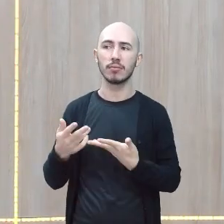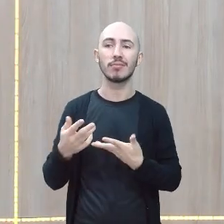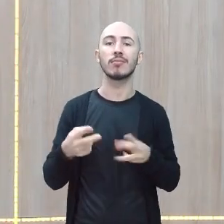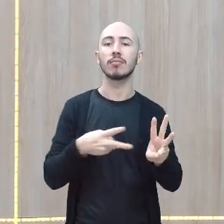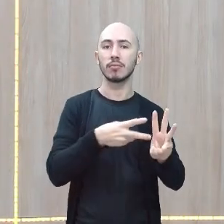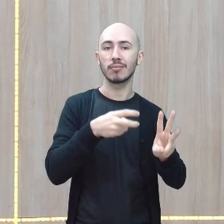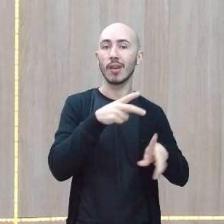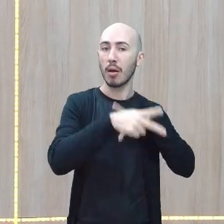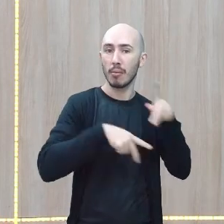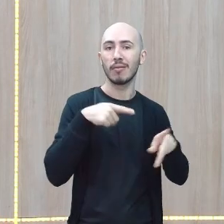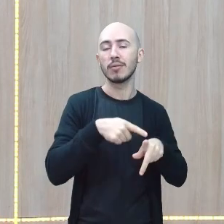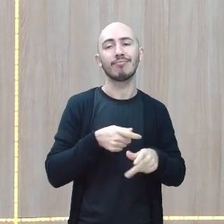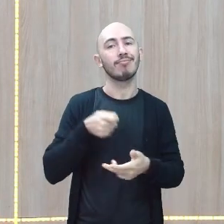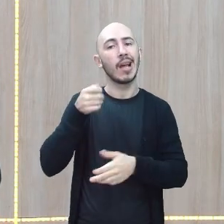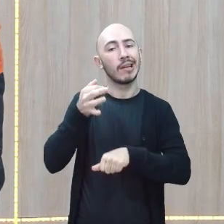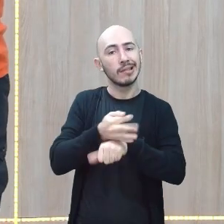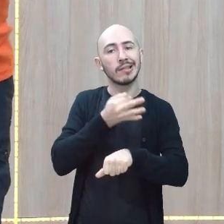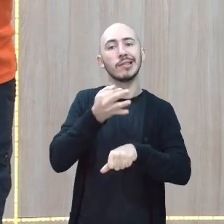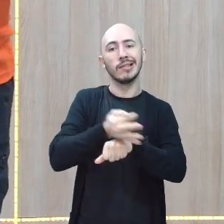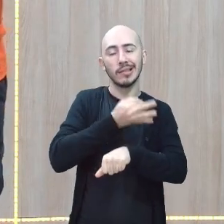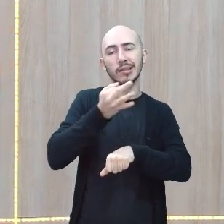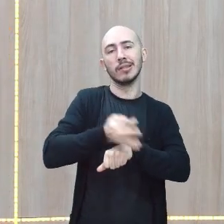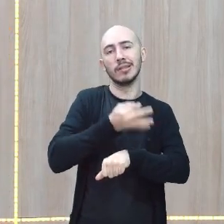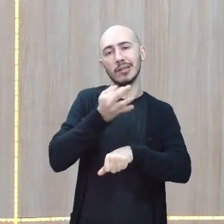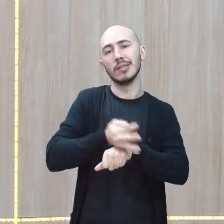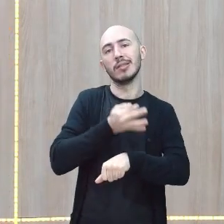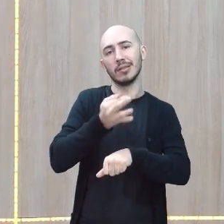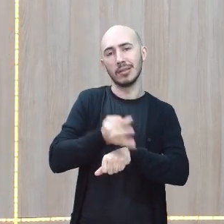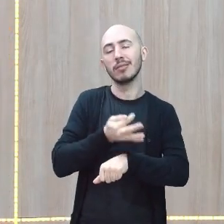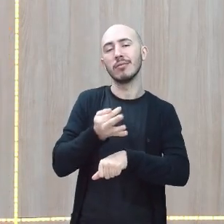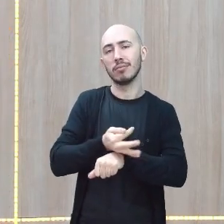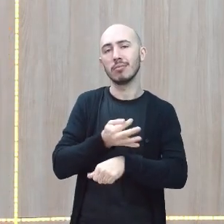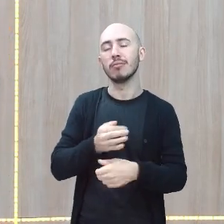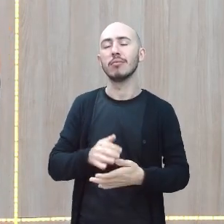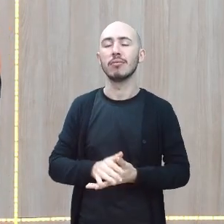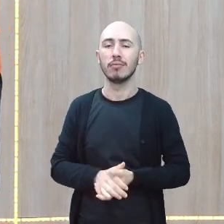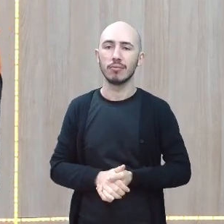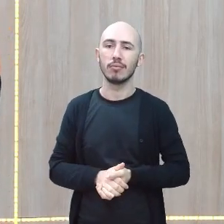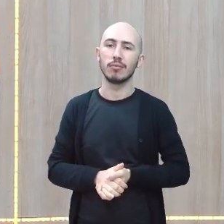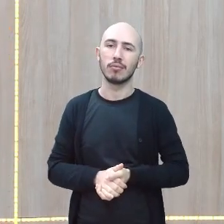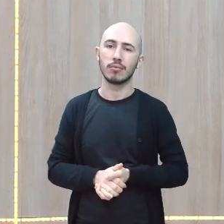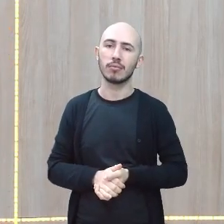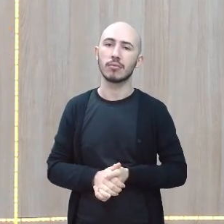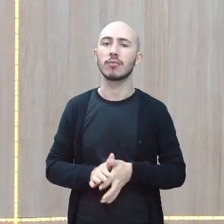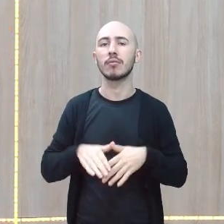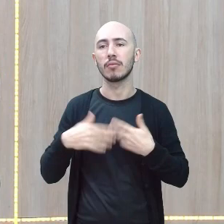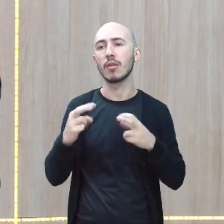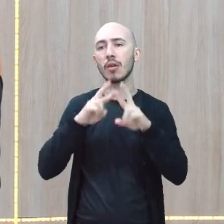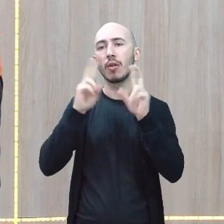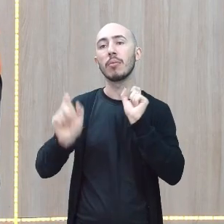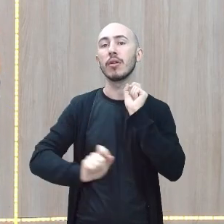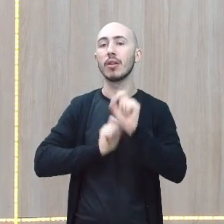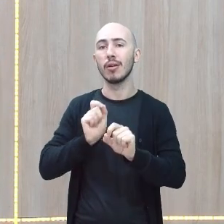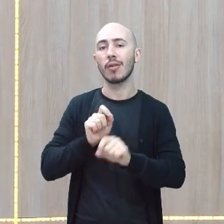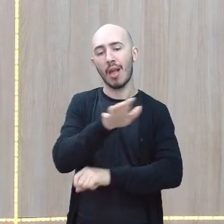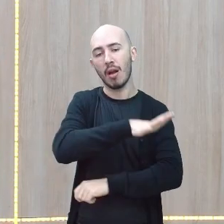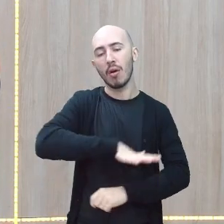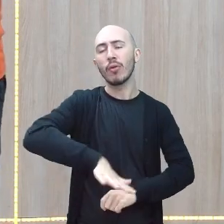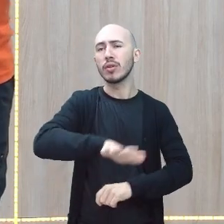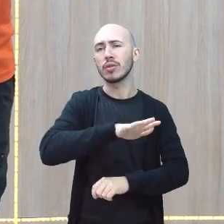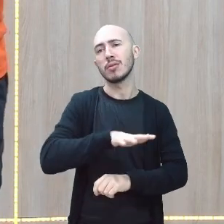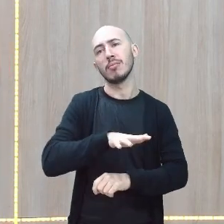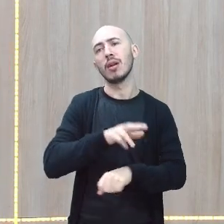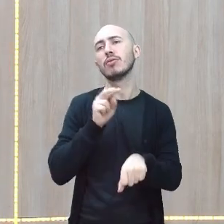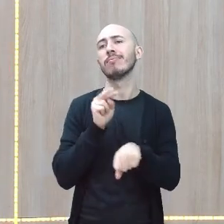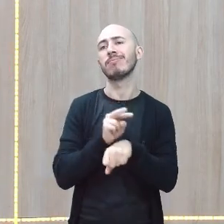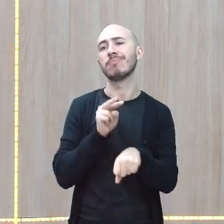e resistem bravamente, né, na questão do que diz respeito à proteção das suas terras.